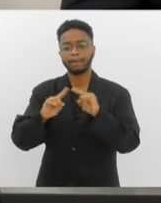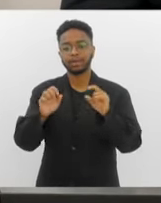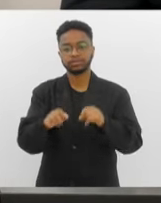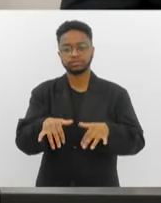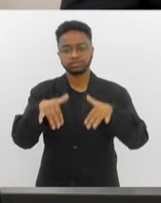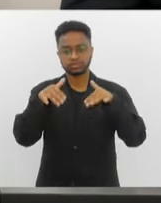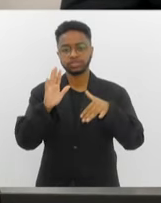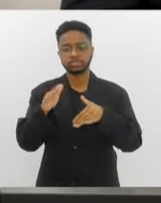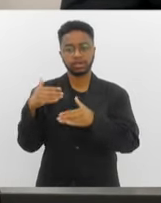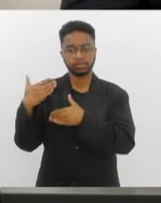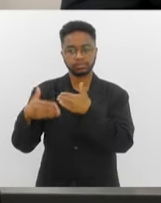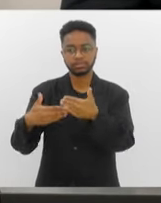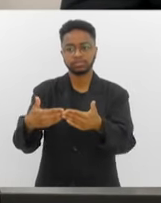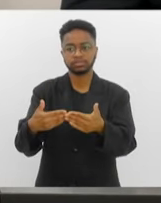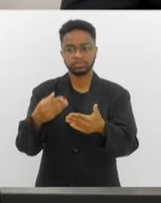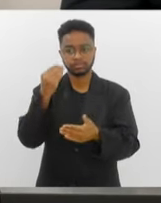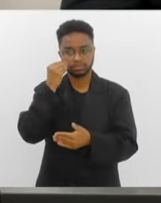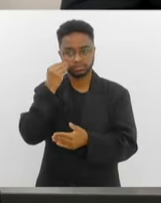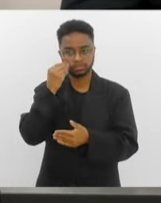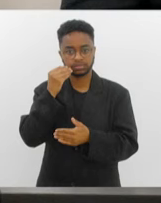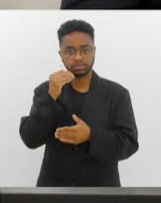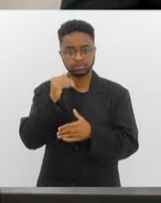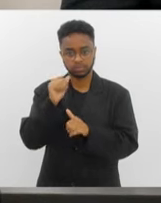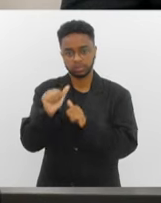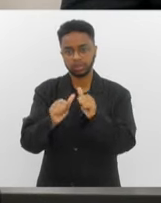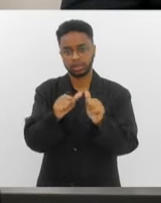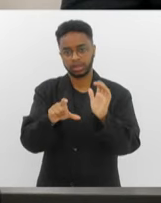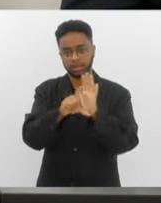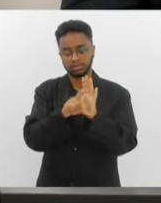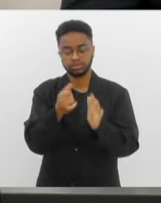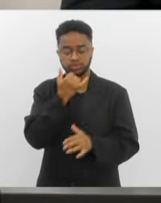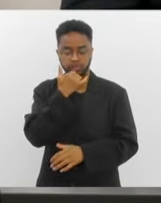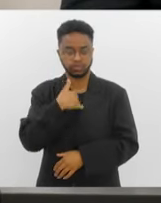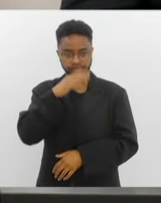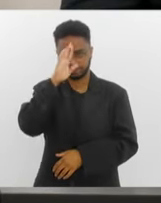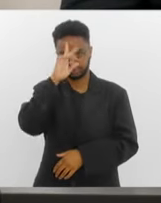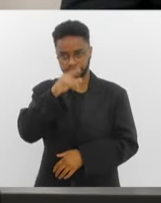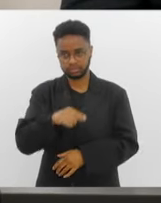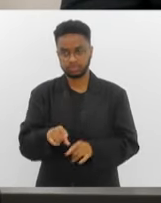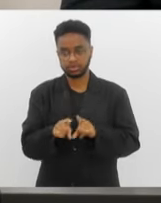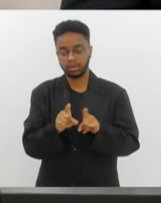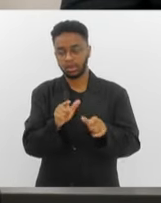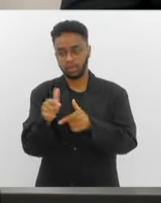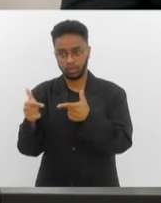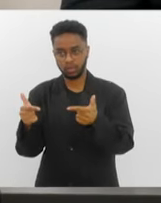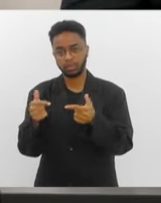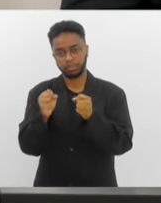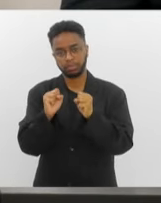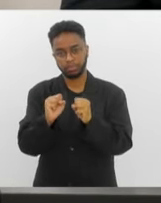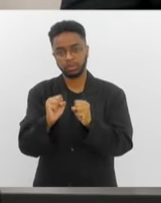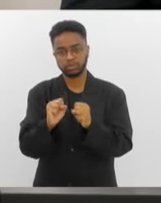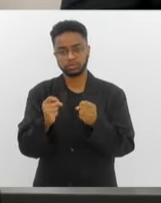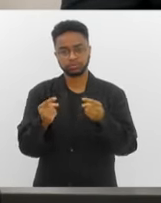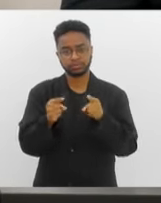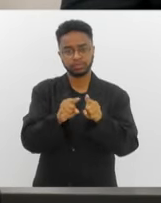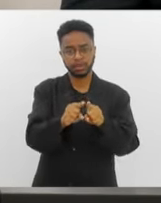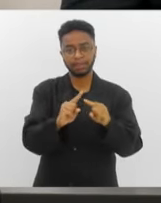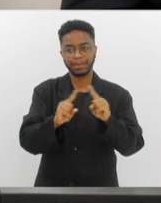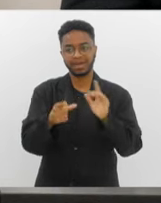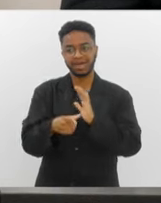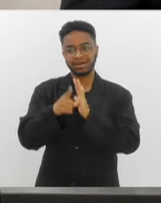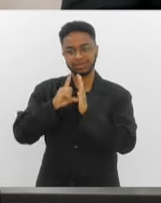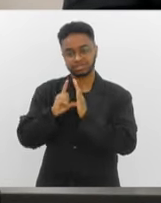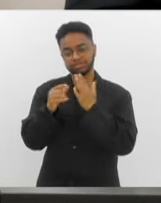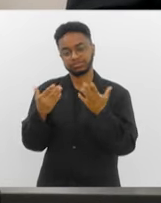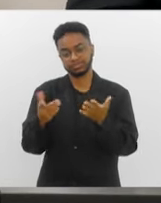já está bem avançado para se tornar lei. Eu me enganei. Presidente. Nos outros até vai, porque é um projeto concomitante, mas anterior. Aí